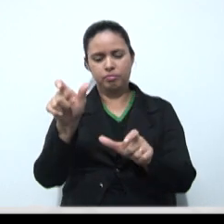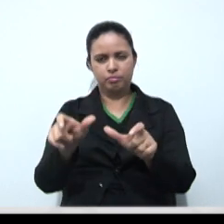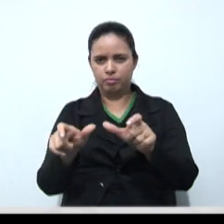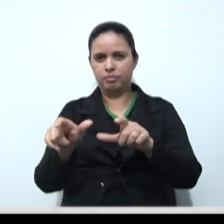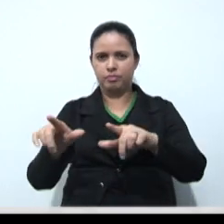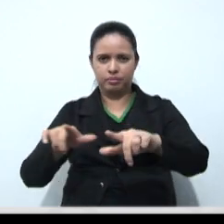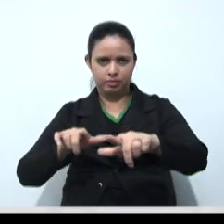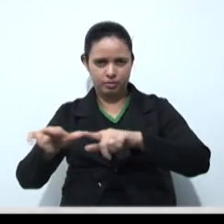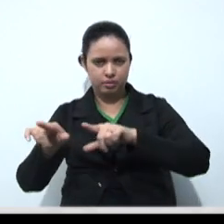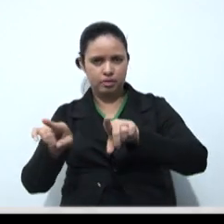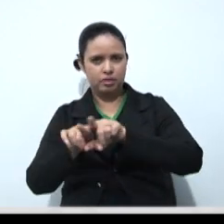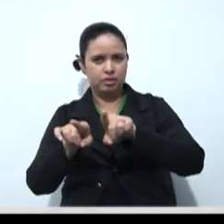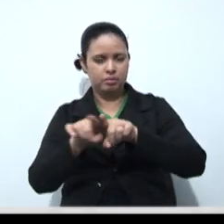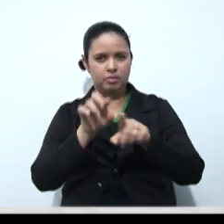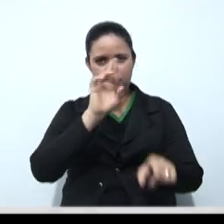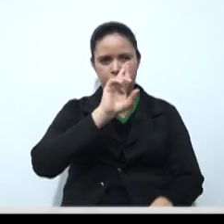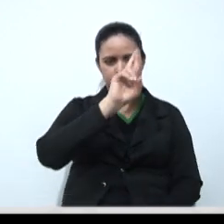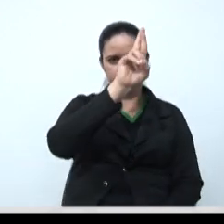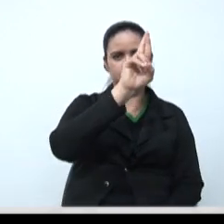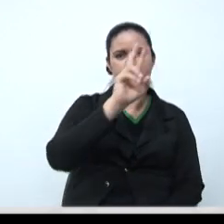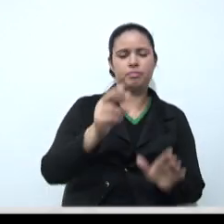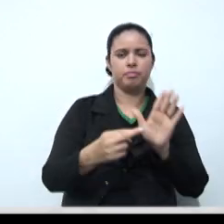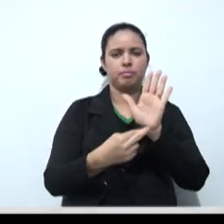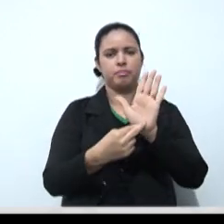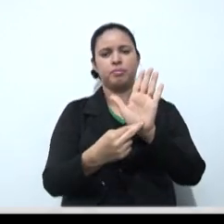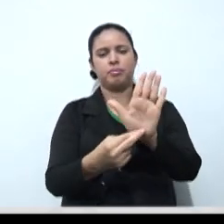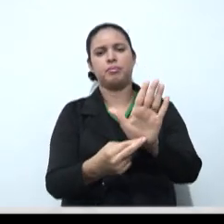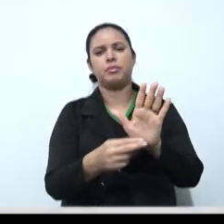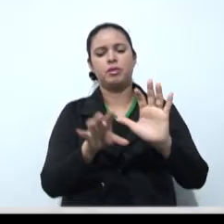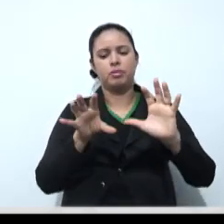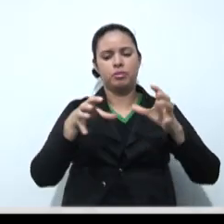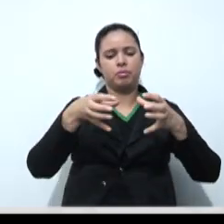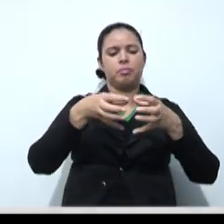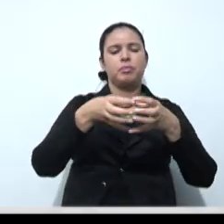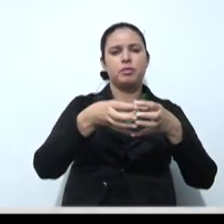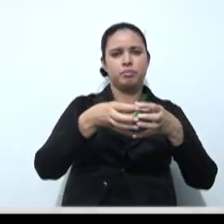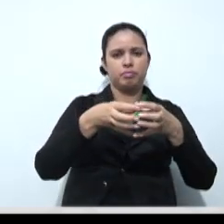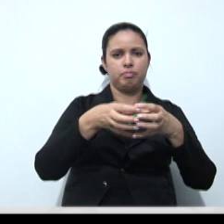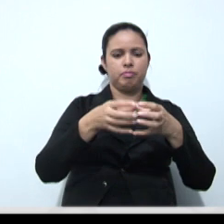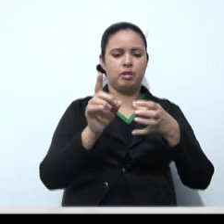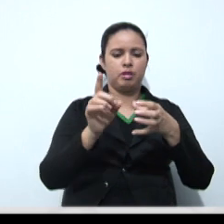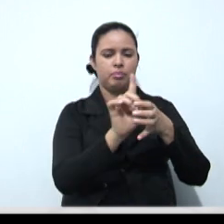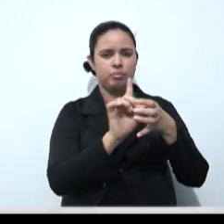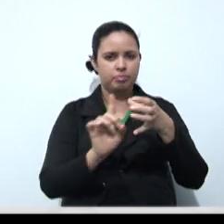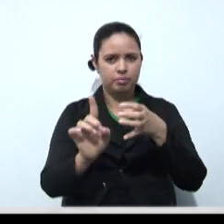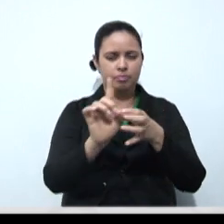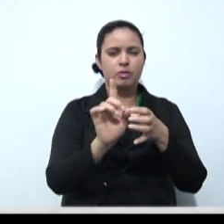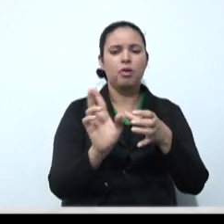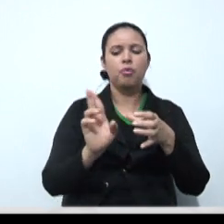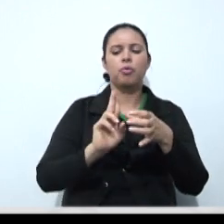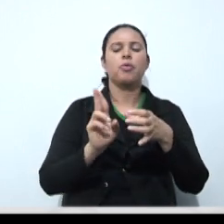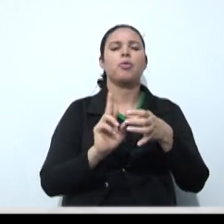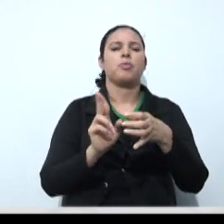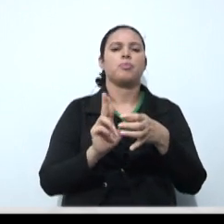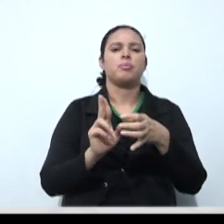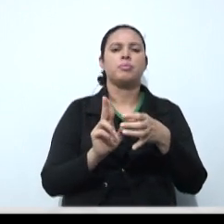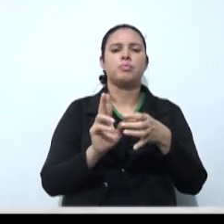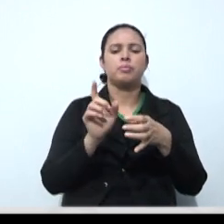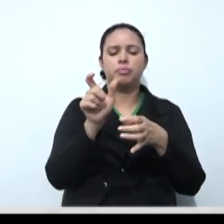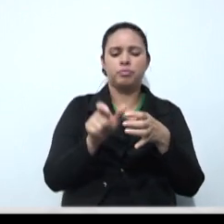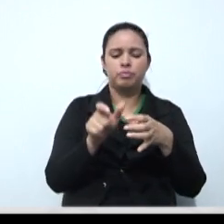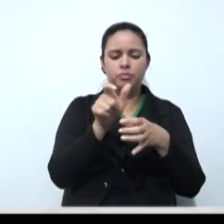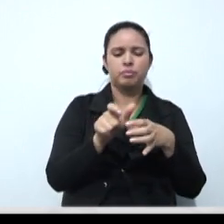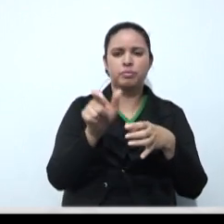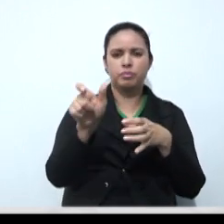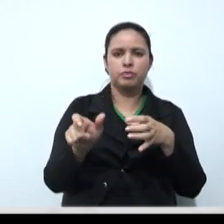ambos representantes dos dois. Os membros dessa comissão são chamados de cipeiros. Eles devem passar por um curso